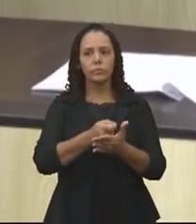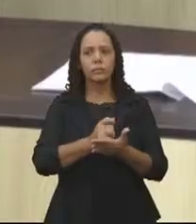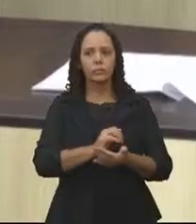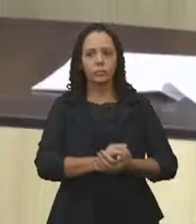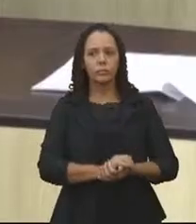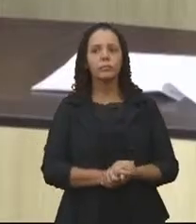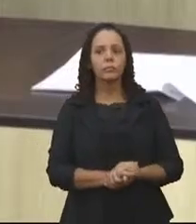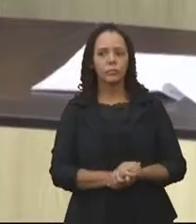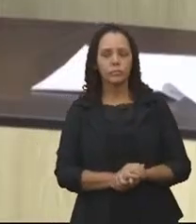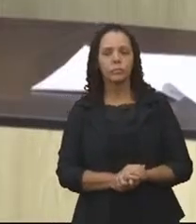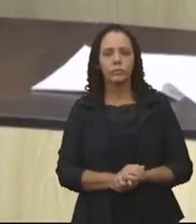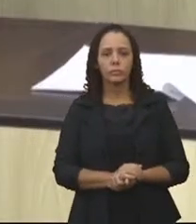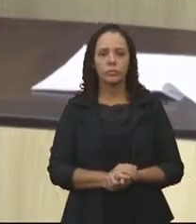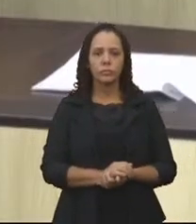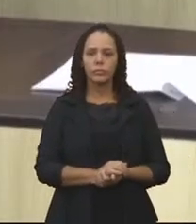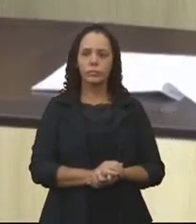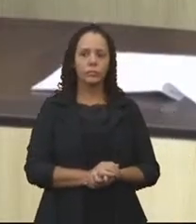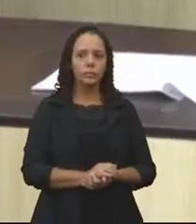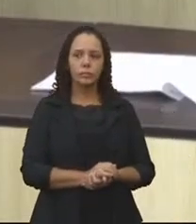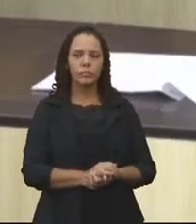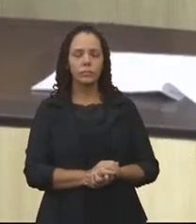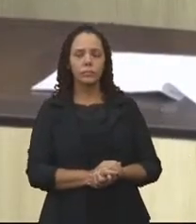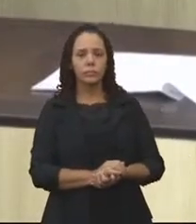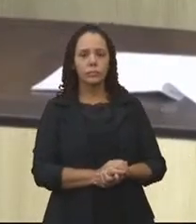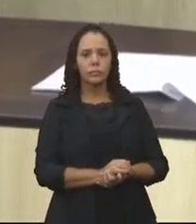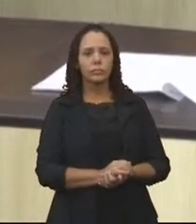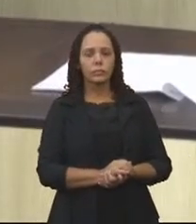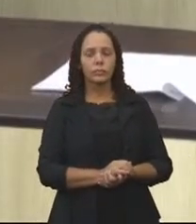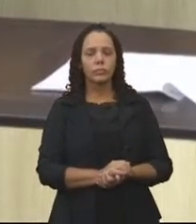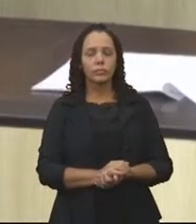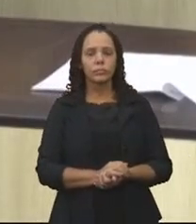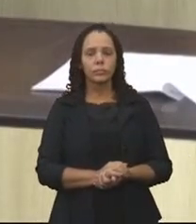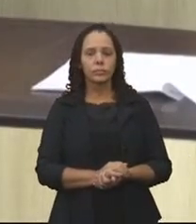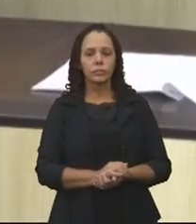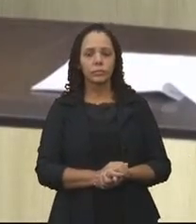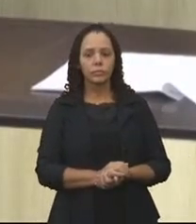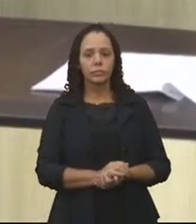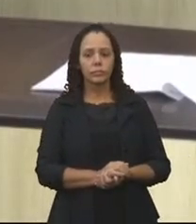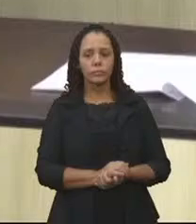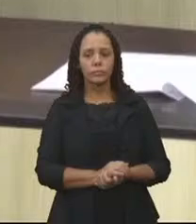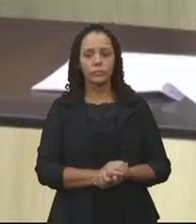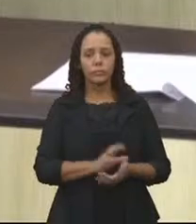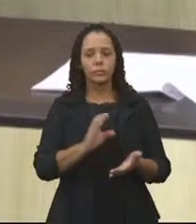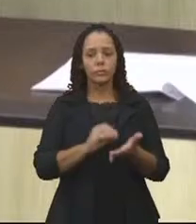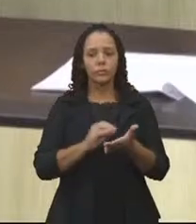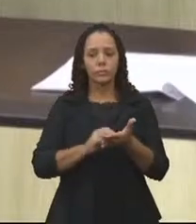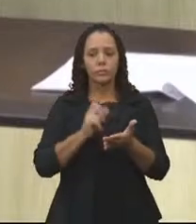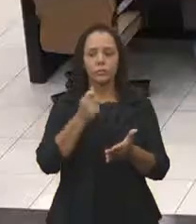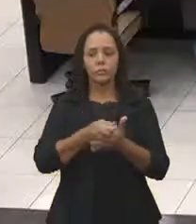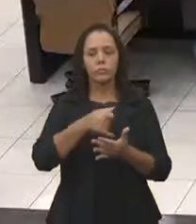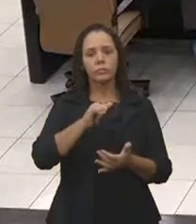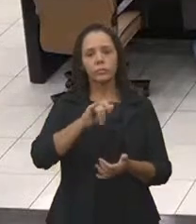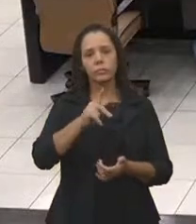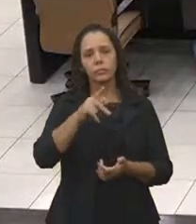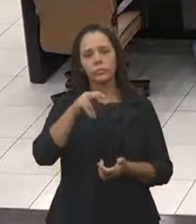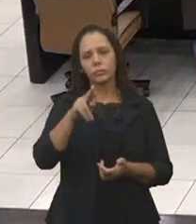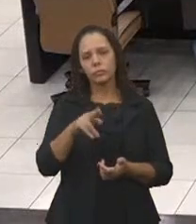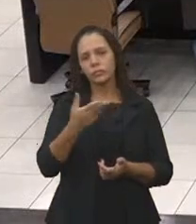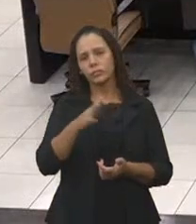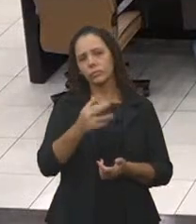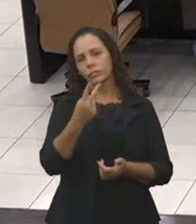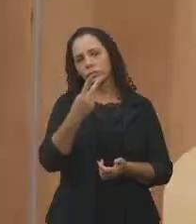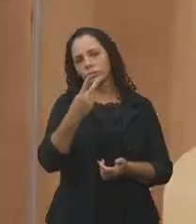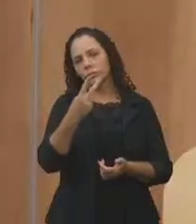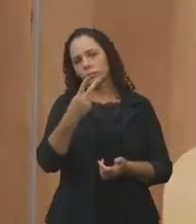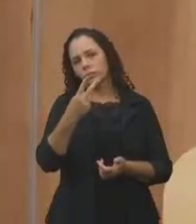menos de um mês provável que vai entrar essa receita para o município? A inadimplência do IPTU é em torno de 20 e poucos %,